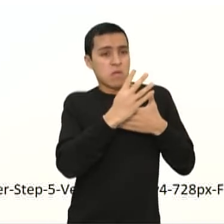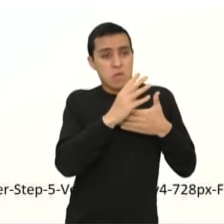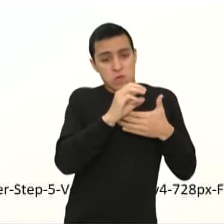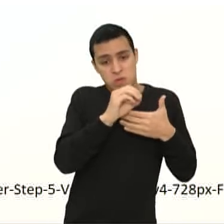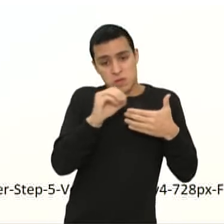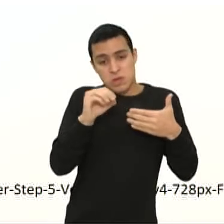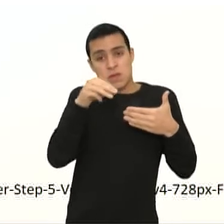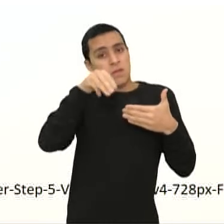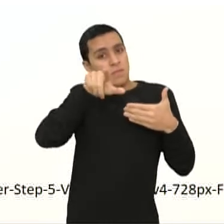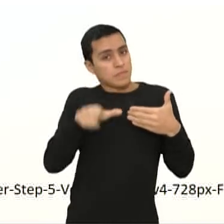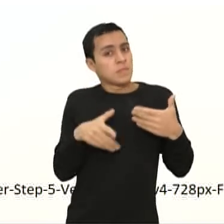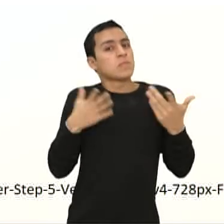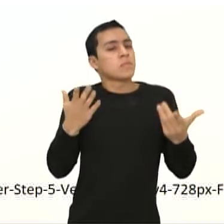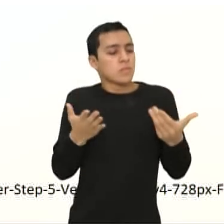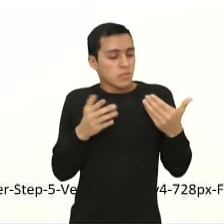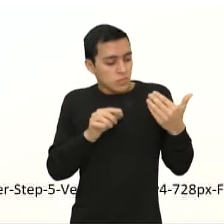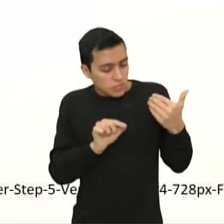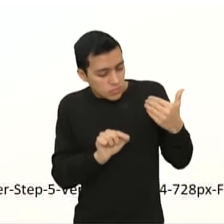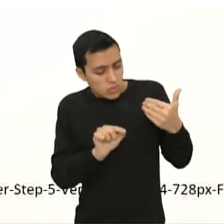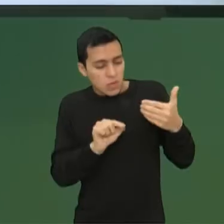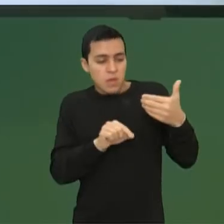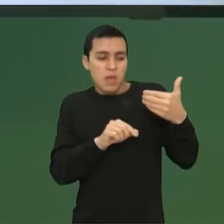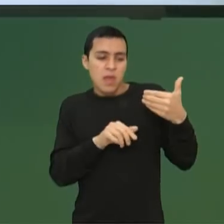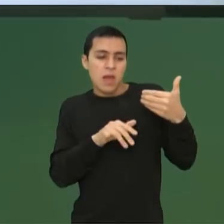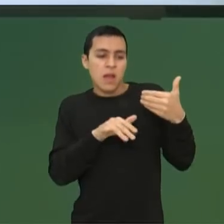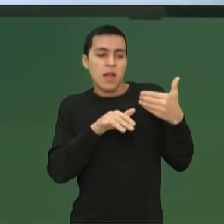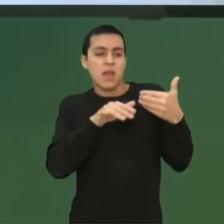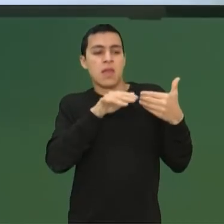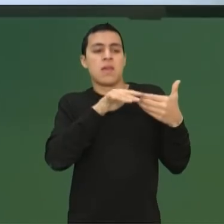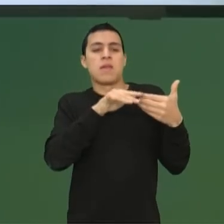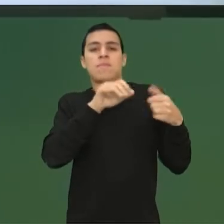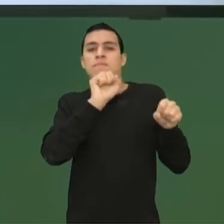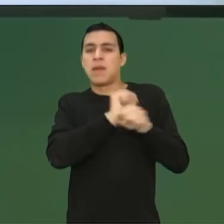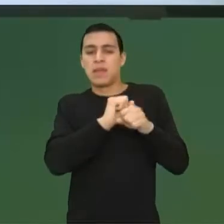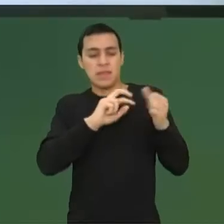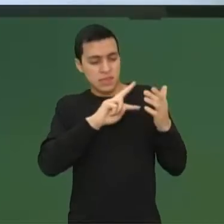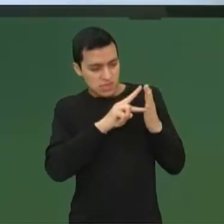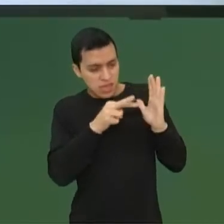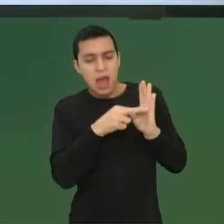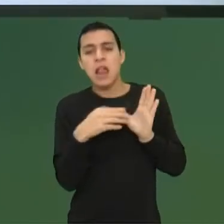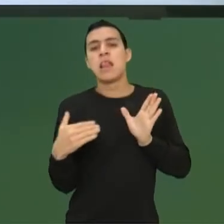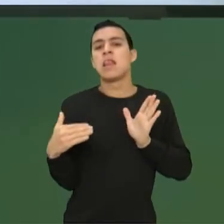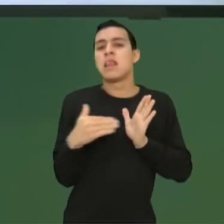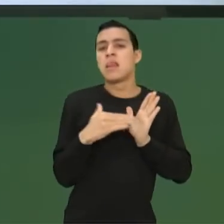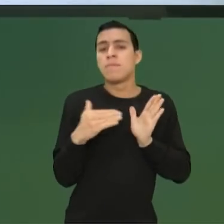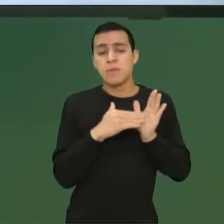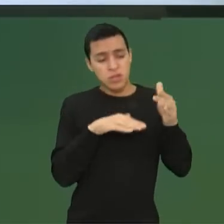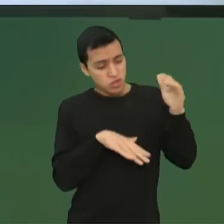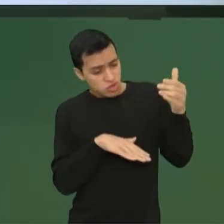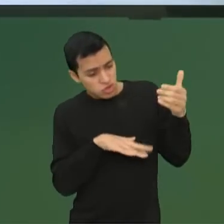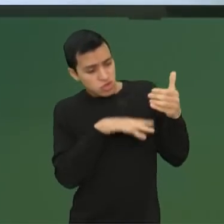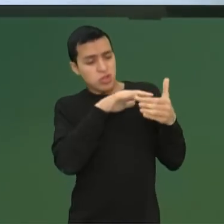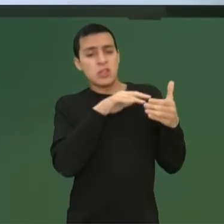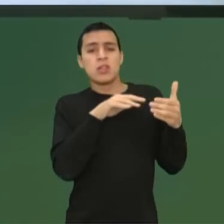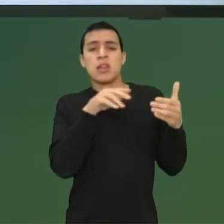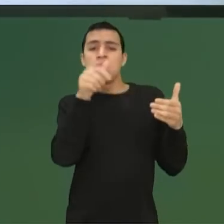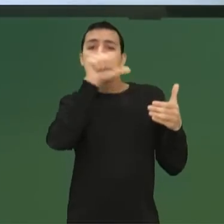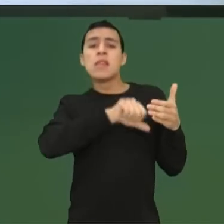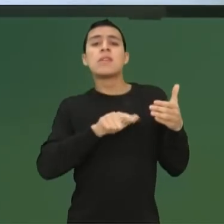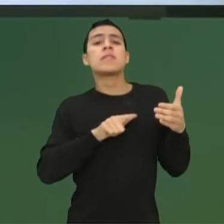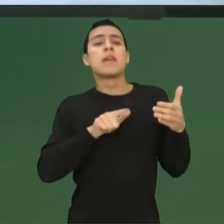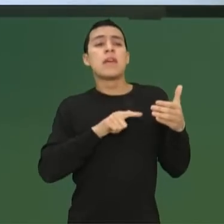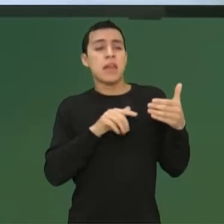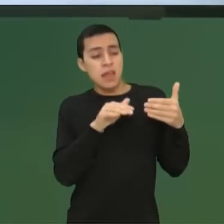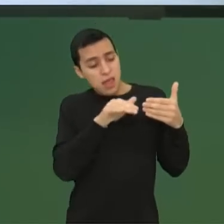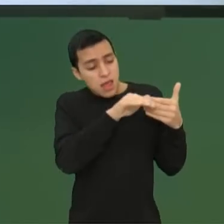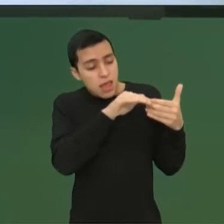400 ml. Quando o líquido para nessa indicação, eu sei quanto de líquido eu tenho. Essa